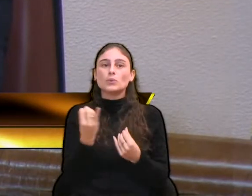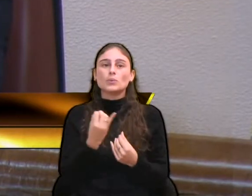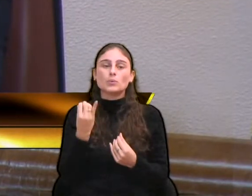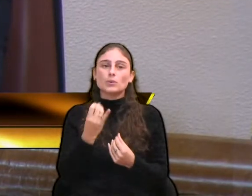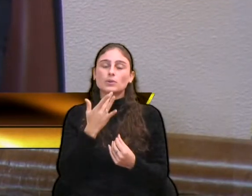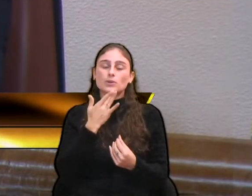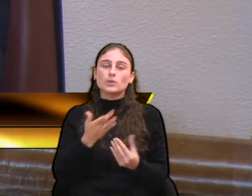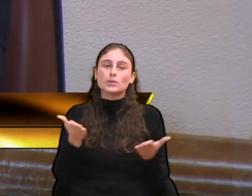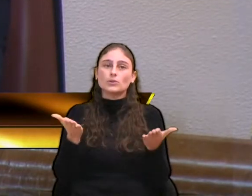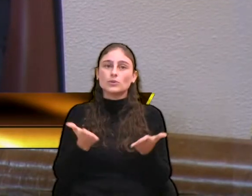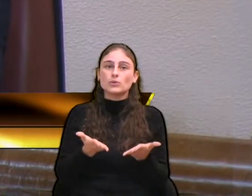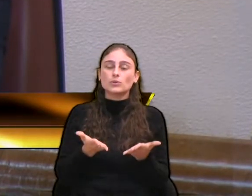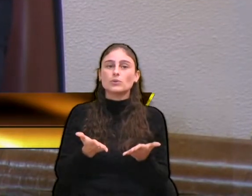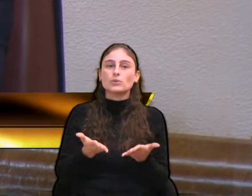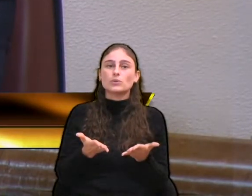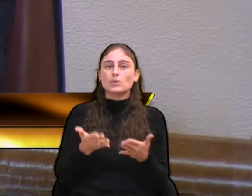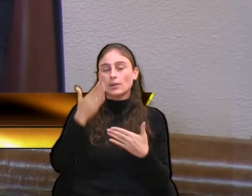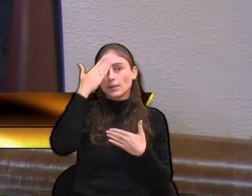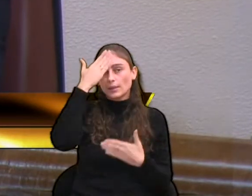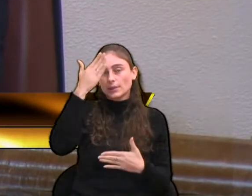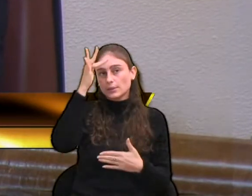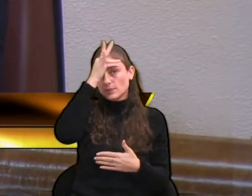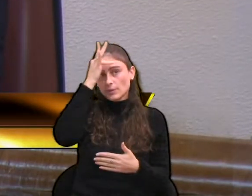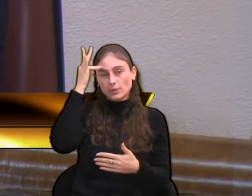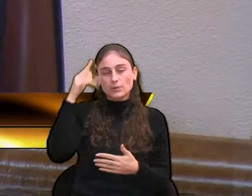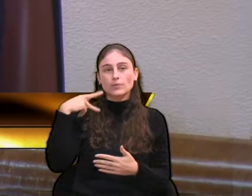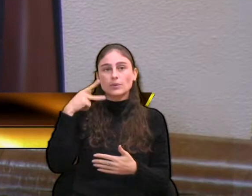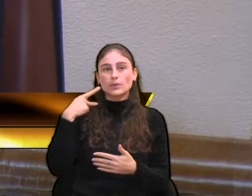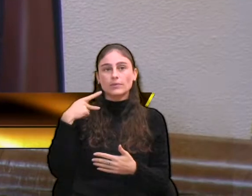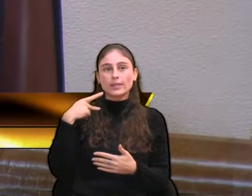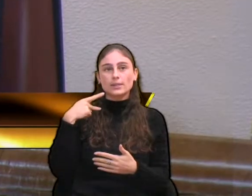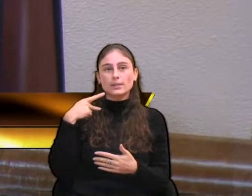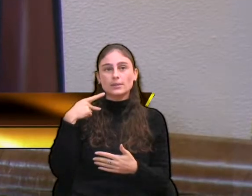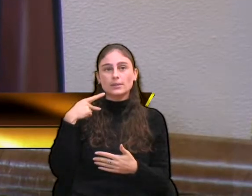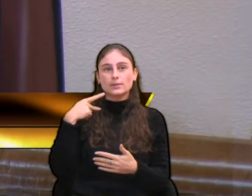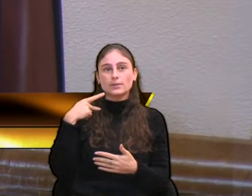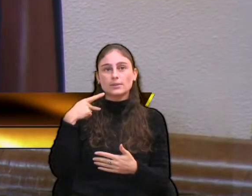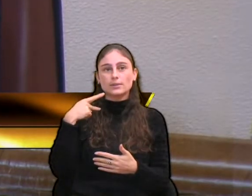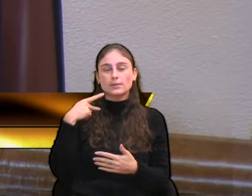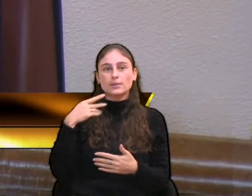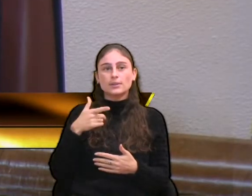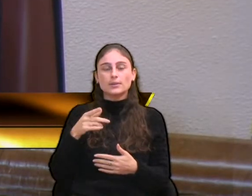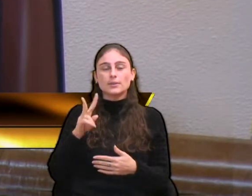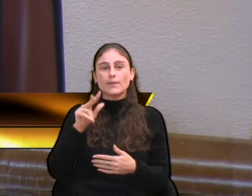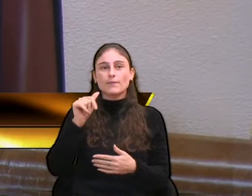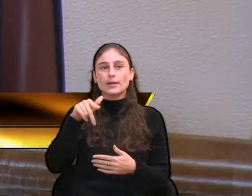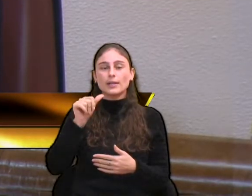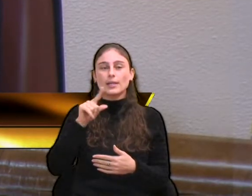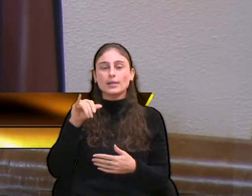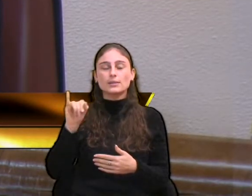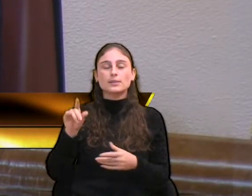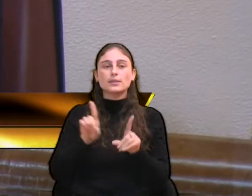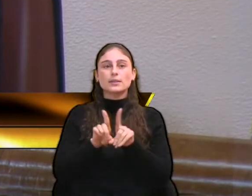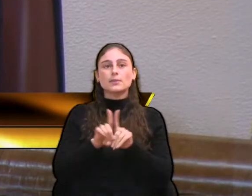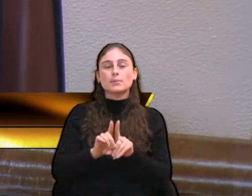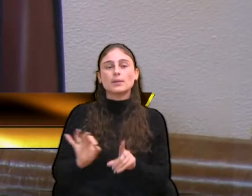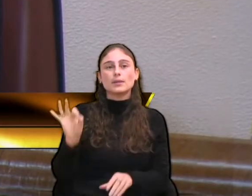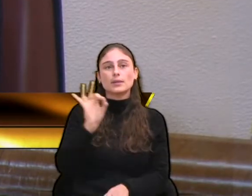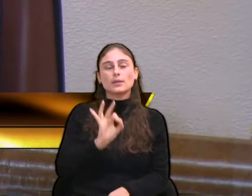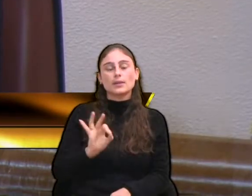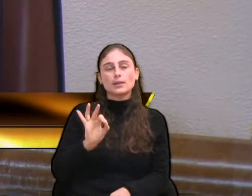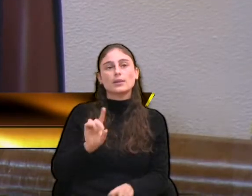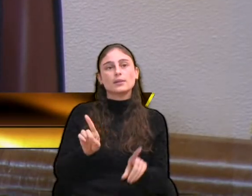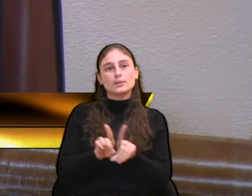nós temos que sempre agradecer essas iniciativas do vereador Toigo, do vereador Vanassi, que elas se perpetuam, elas são eternas, e a gente tem o